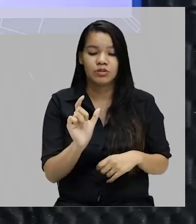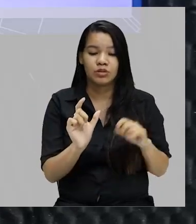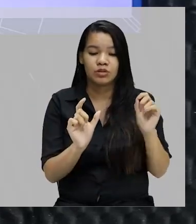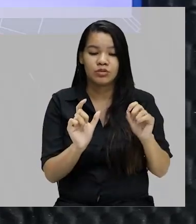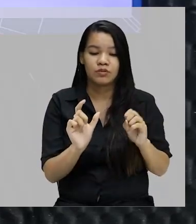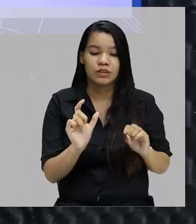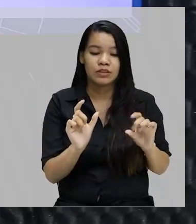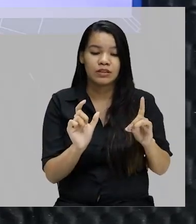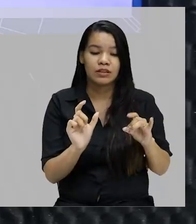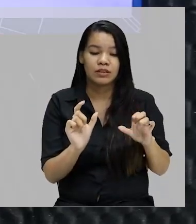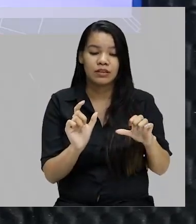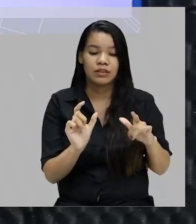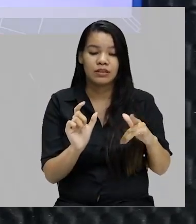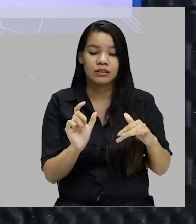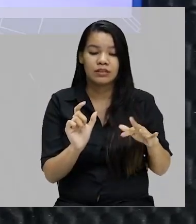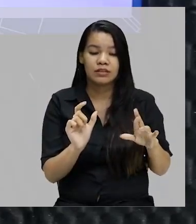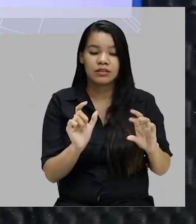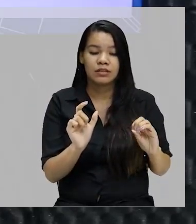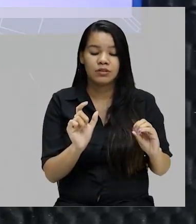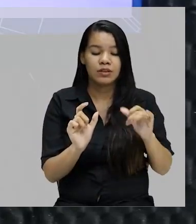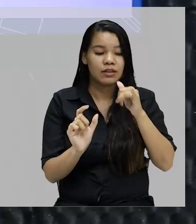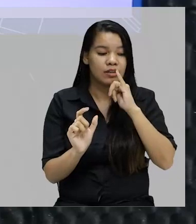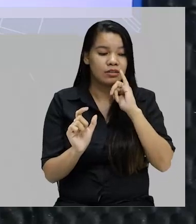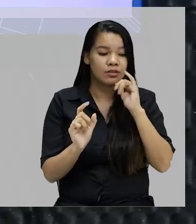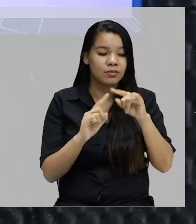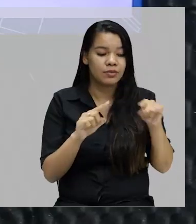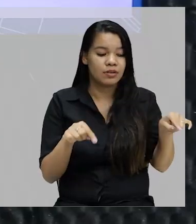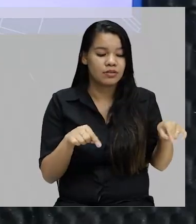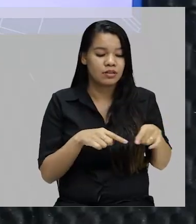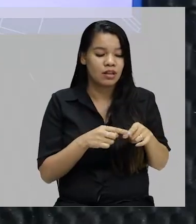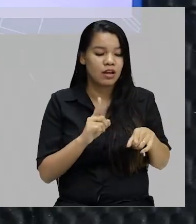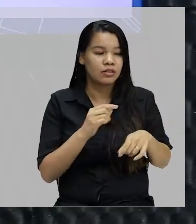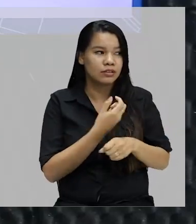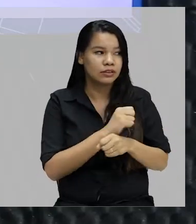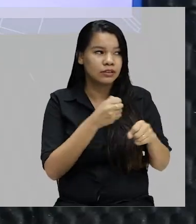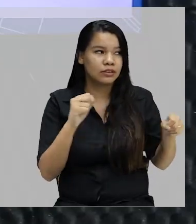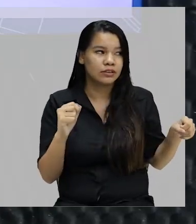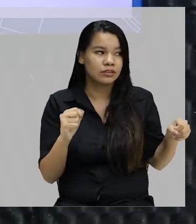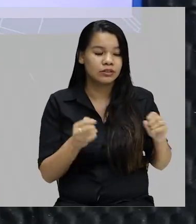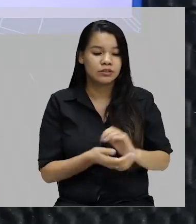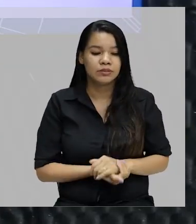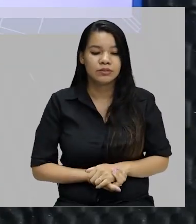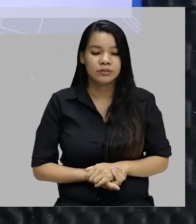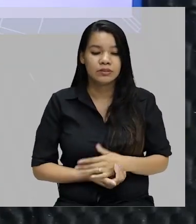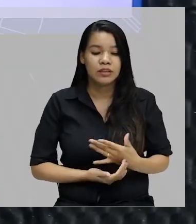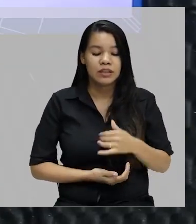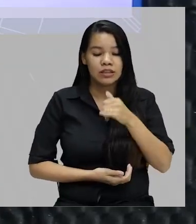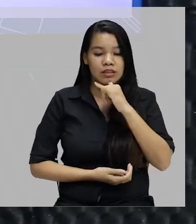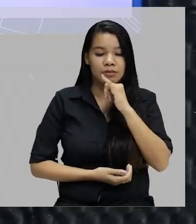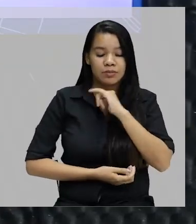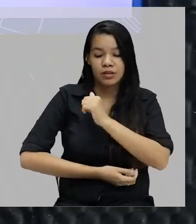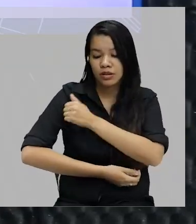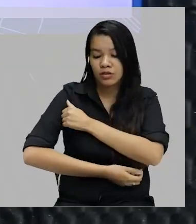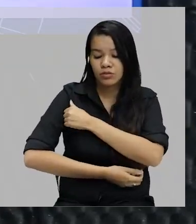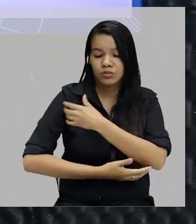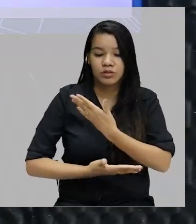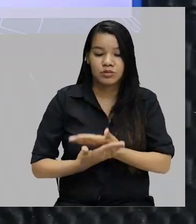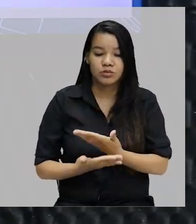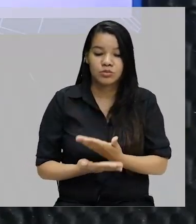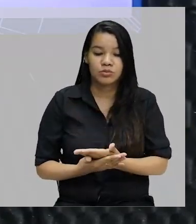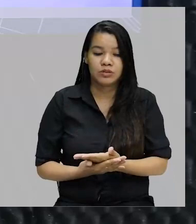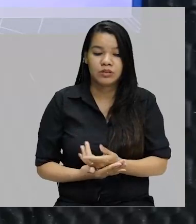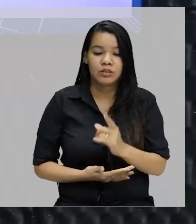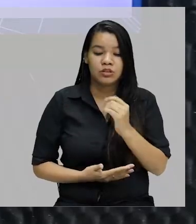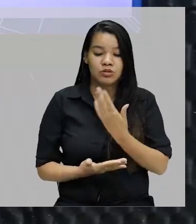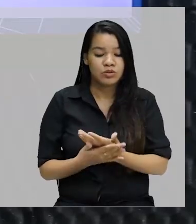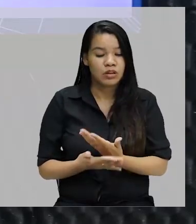grande é a declaração da sala, tá certo? É, a aluna estuda muito. Estudar muito